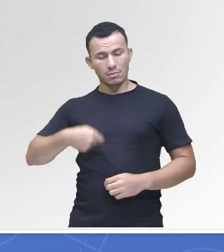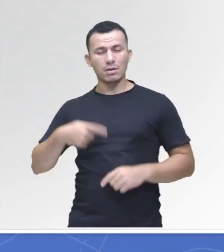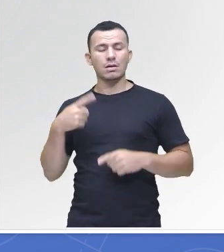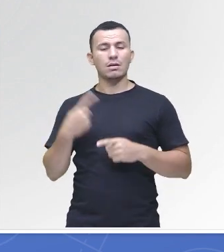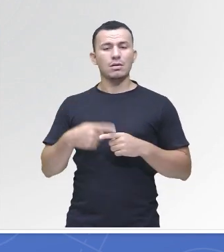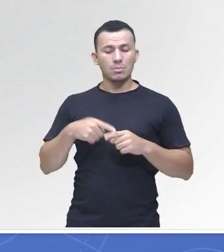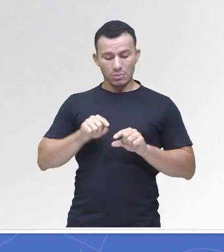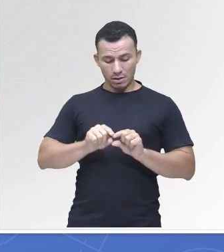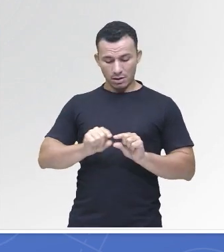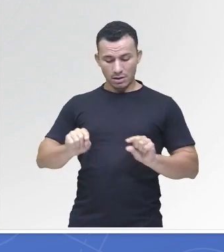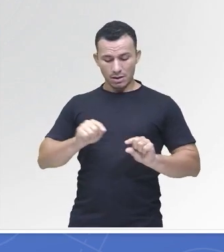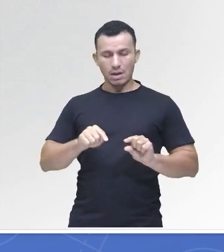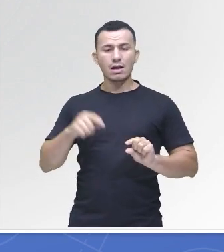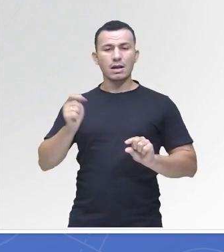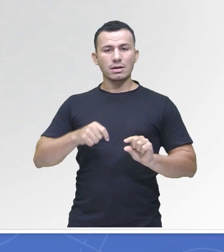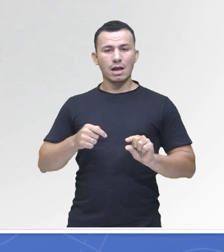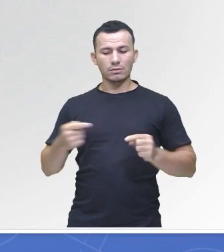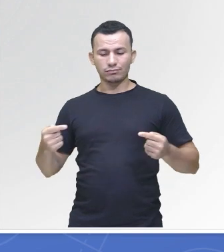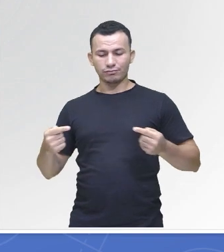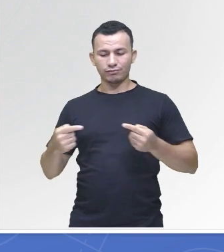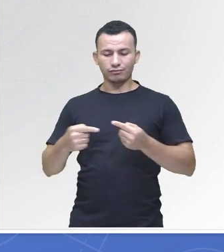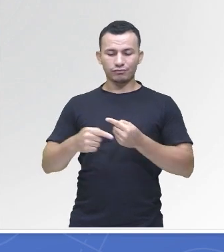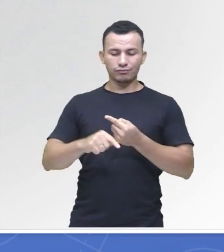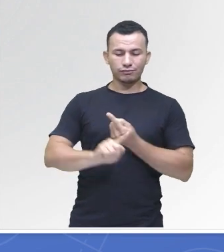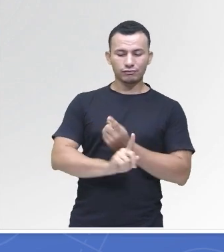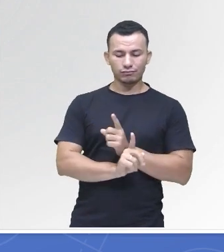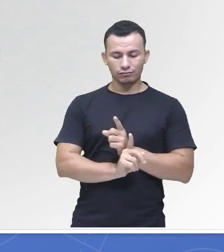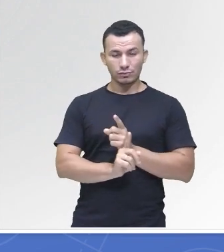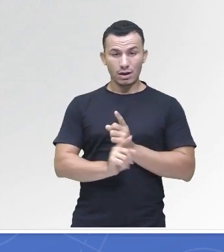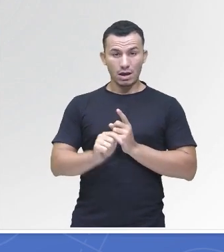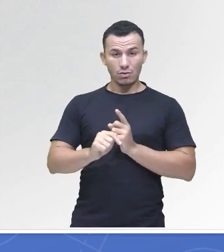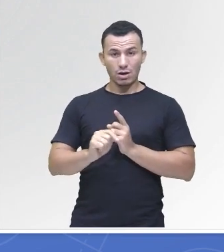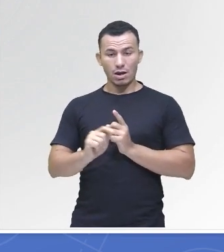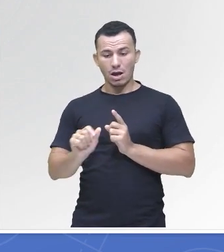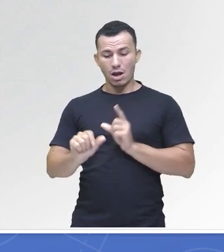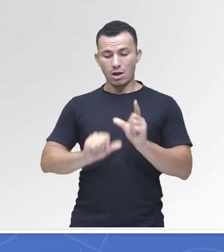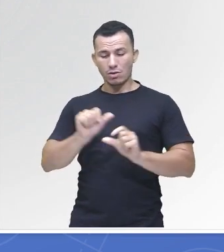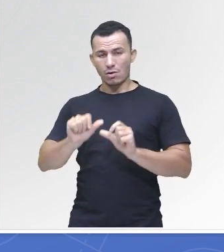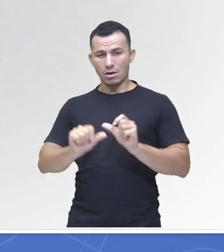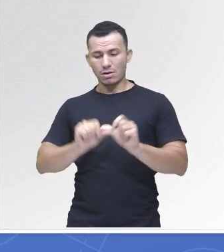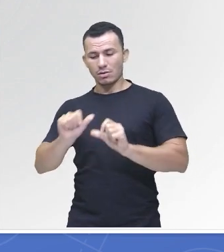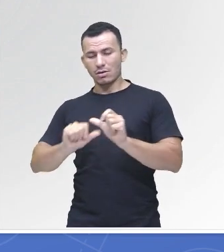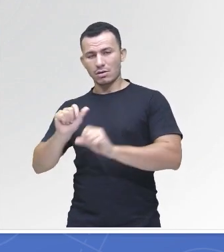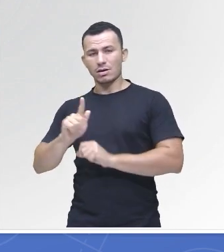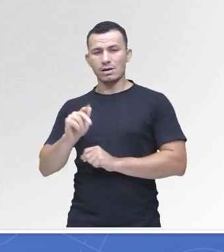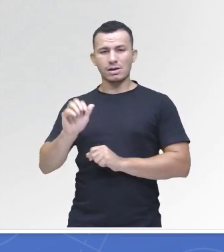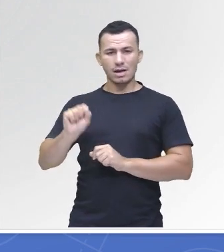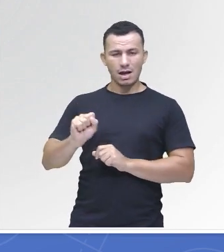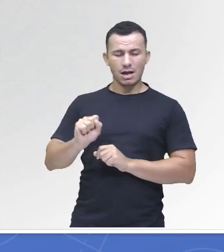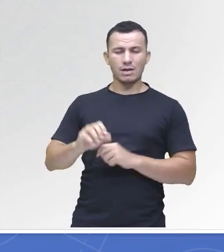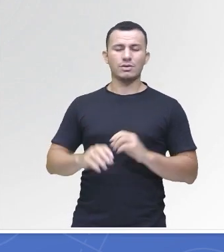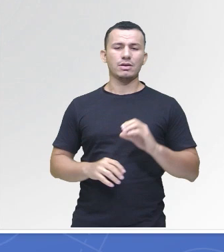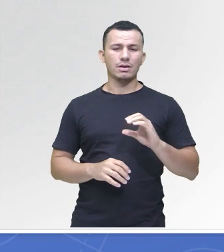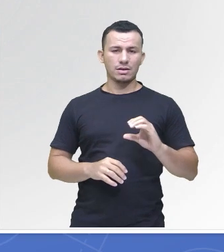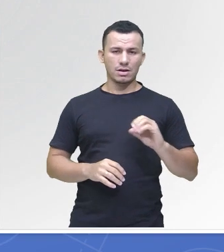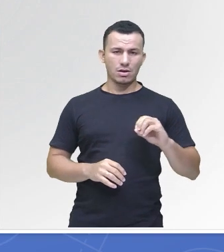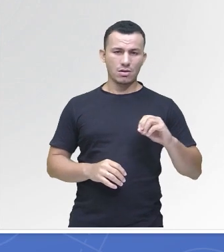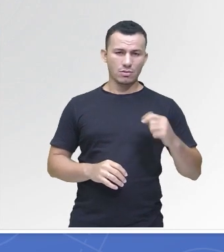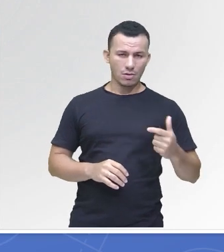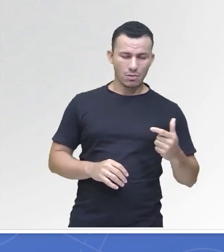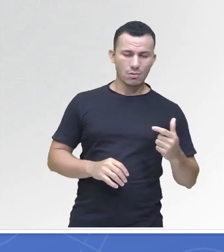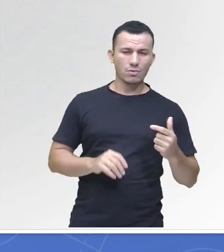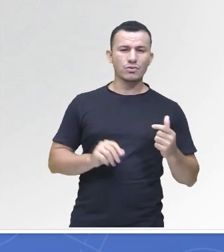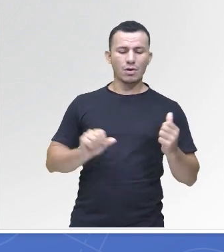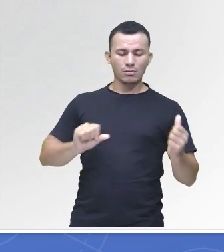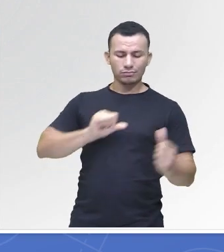vai realizar a troca de substâncias. É através do capilar que tem a troca do oxigênio pelo gás carbônico, os nutrientes que